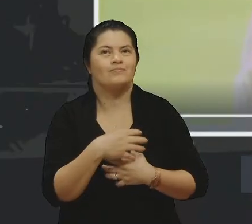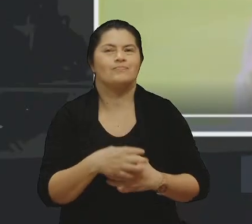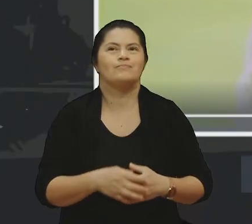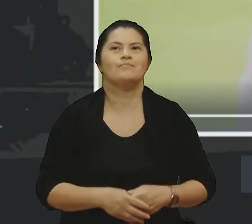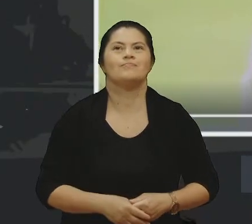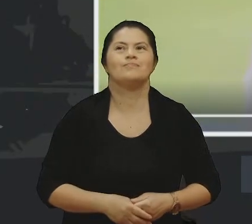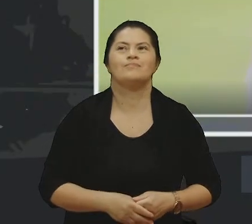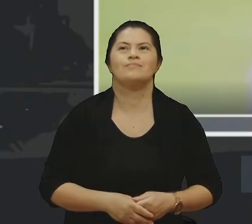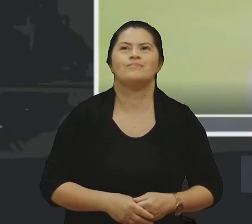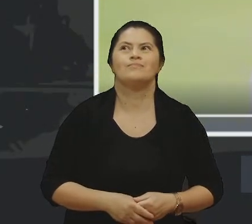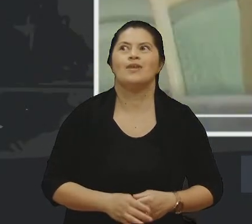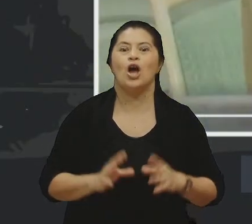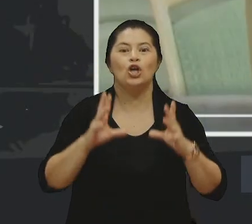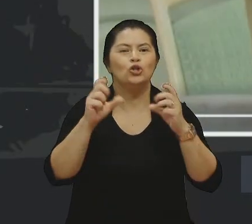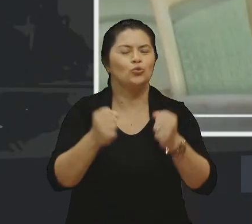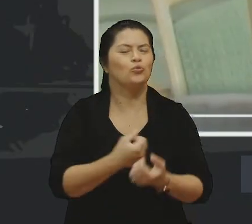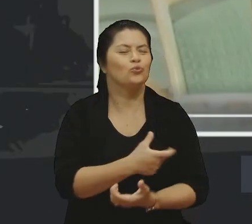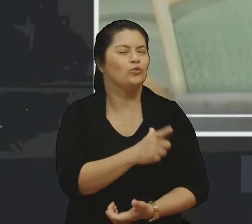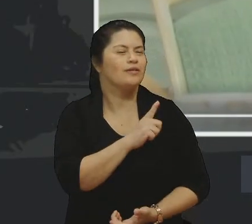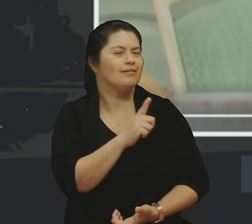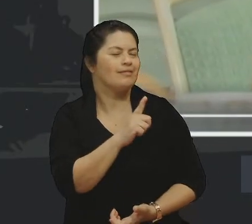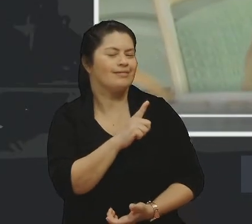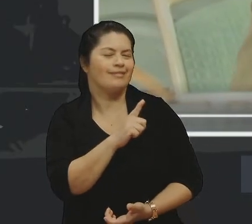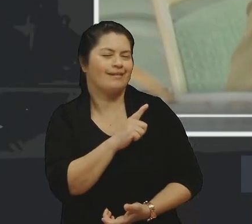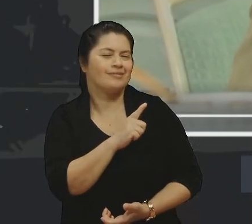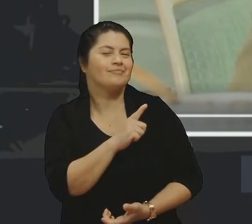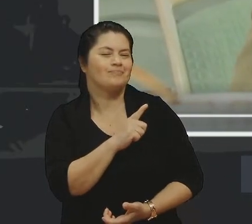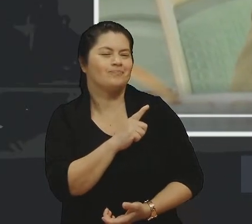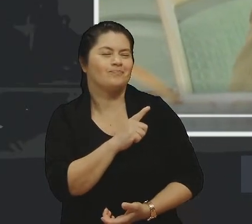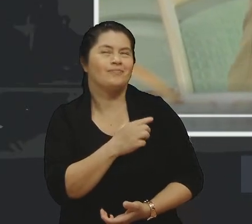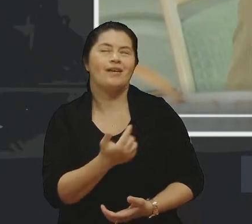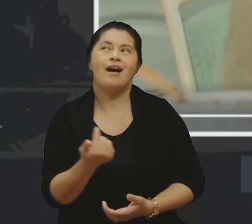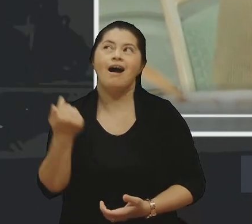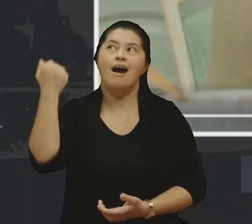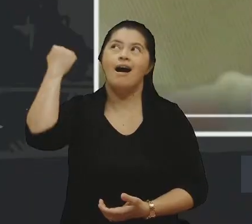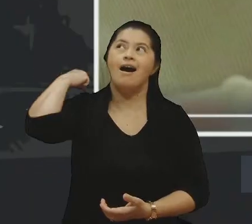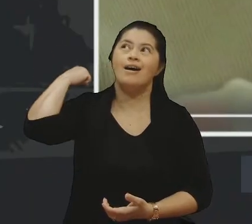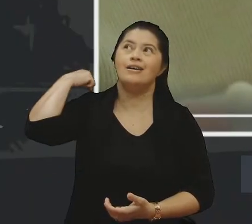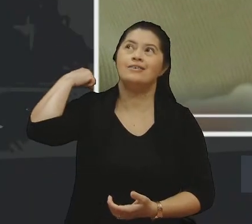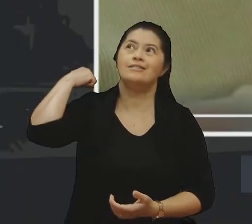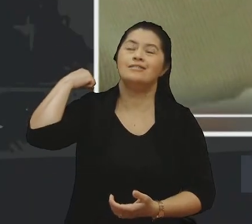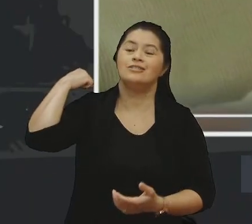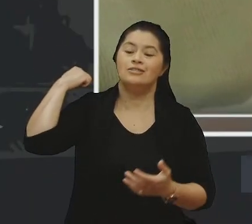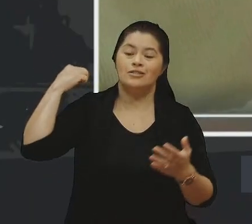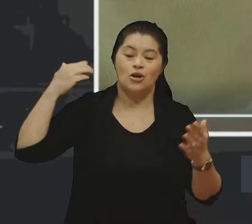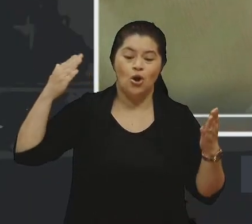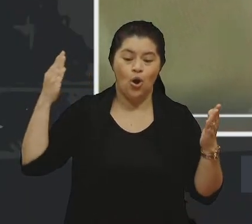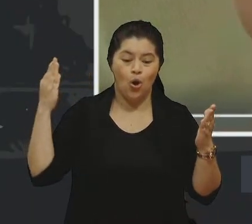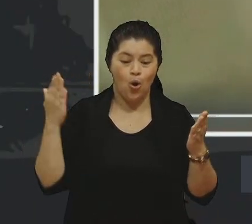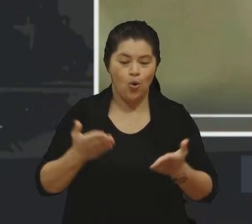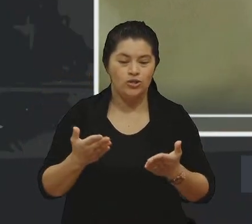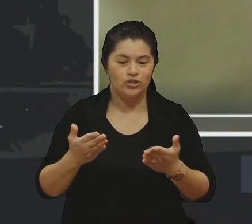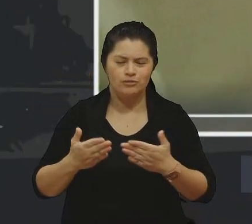Ela é tudo o que há, tudo o que foi, tudo o que será.